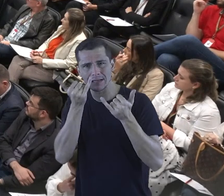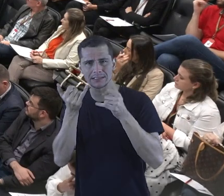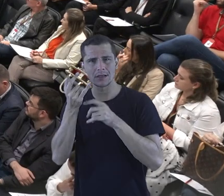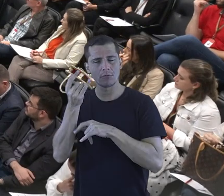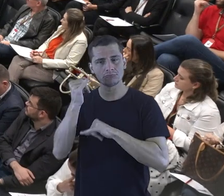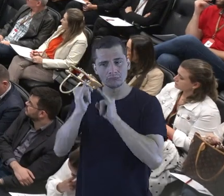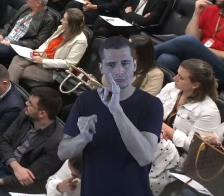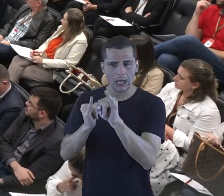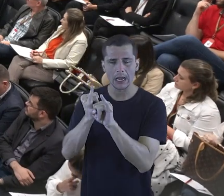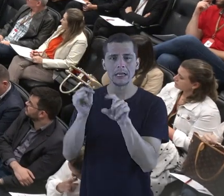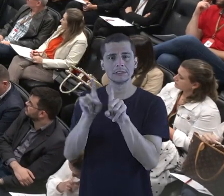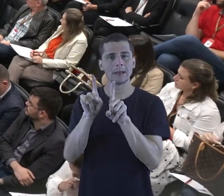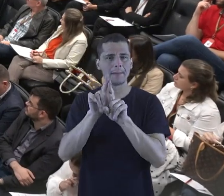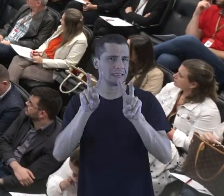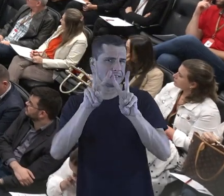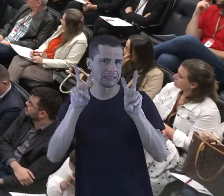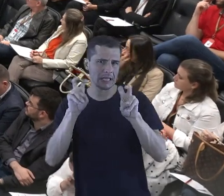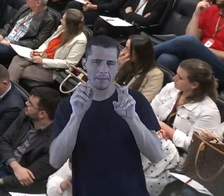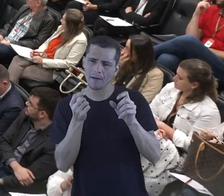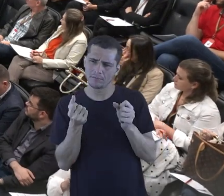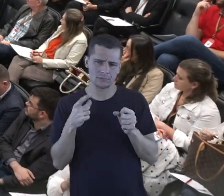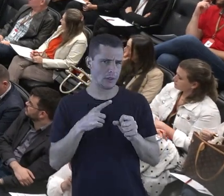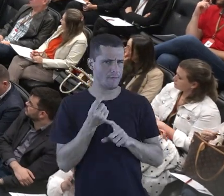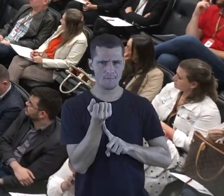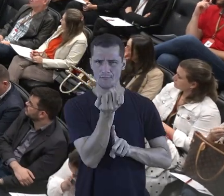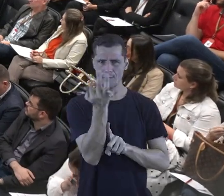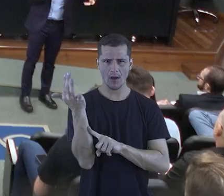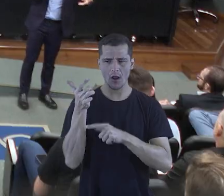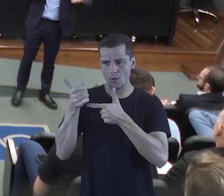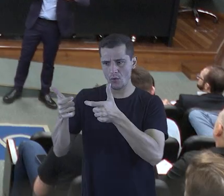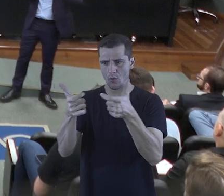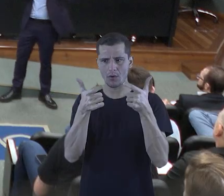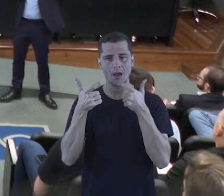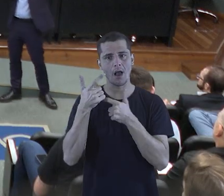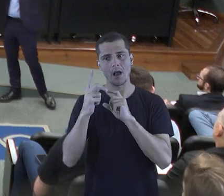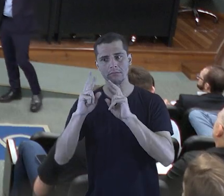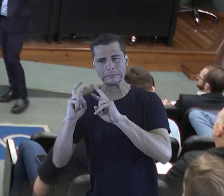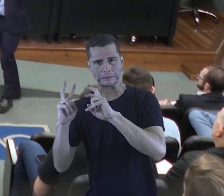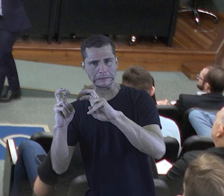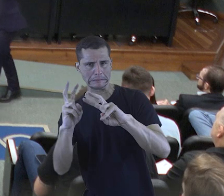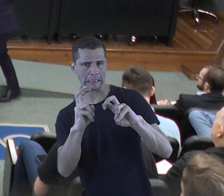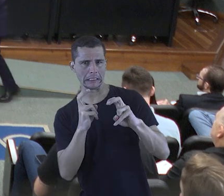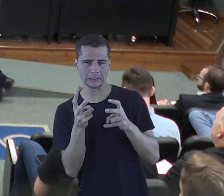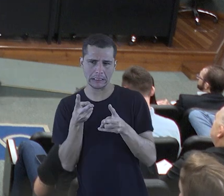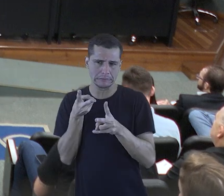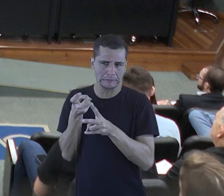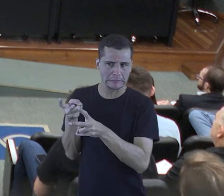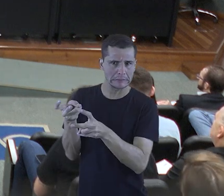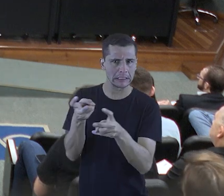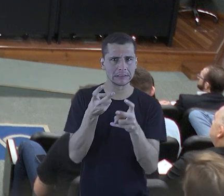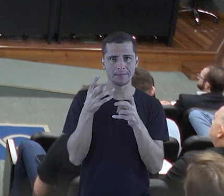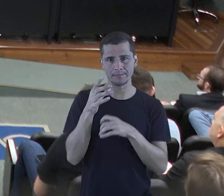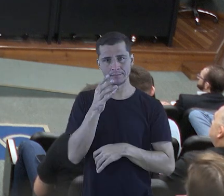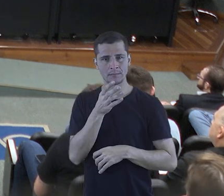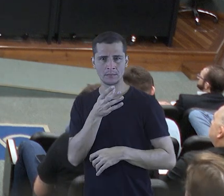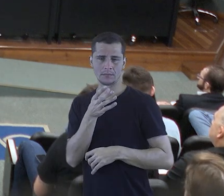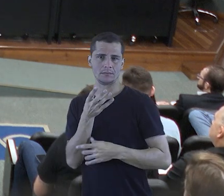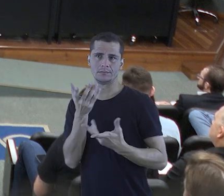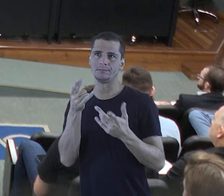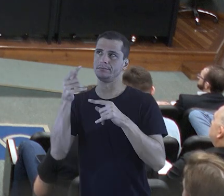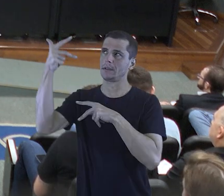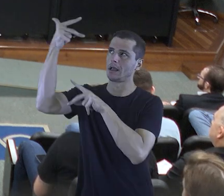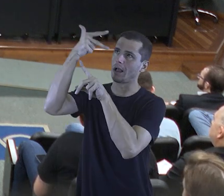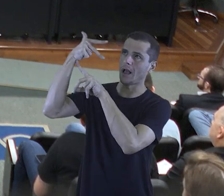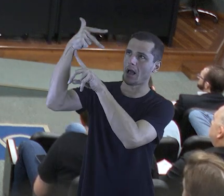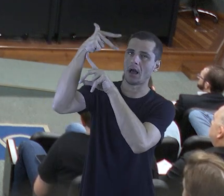extraordinário. Porque você não faz ideia de quantas questões nossas são captadas em vários